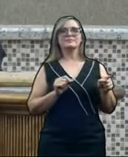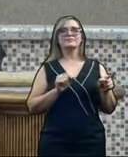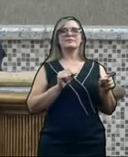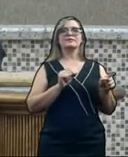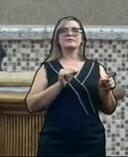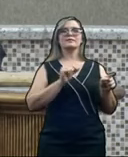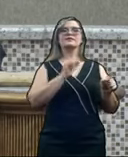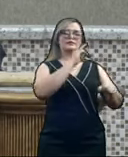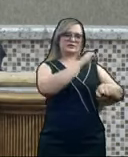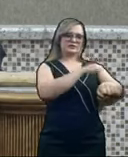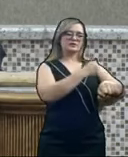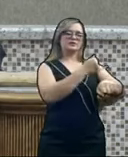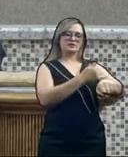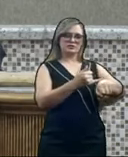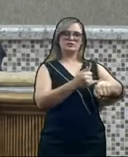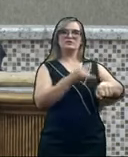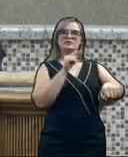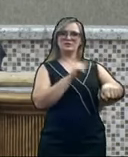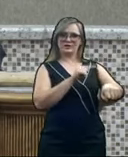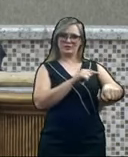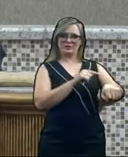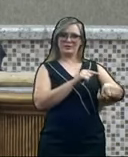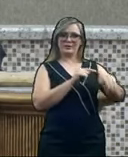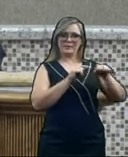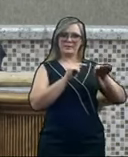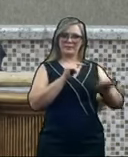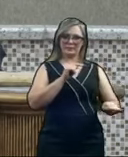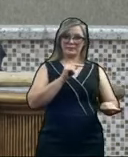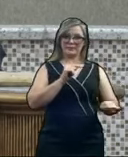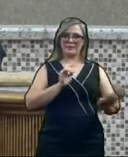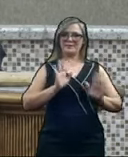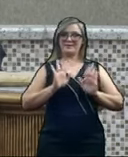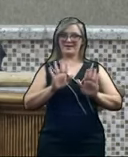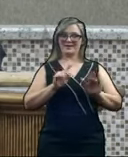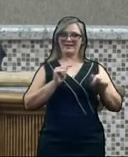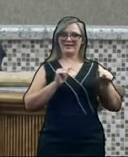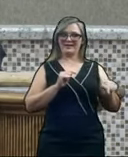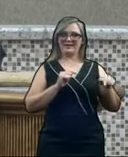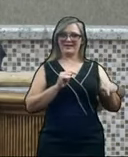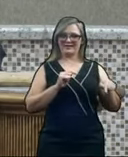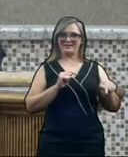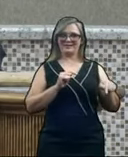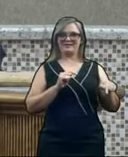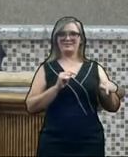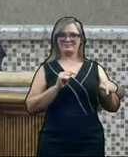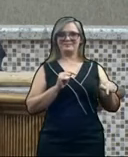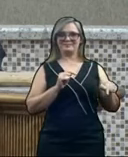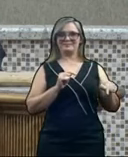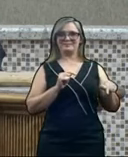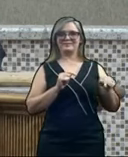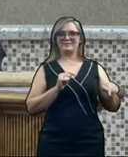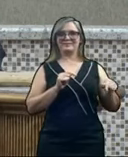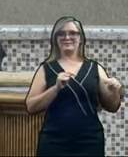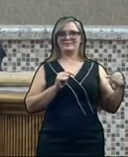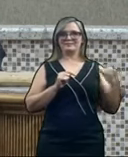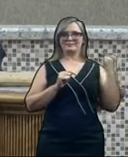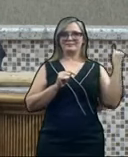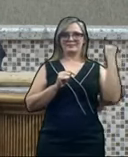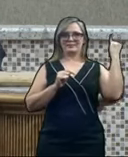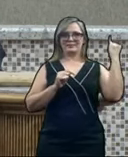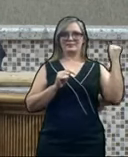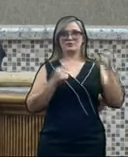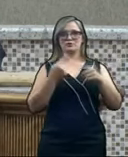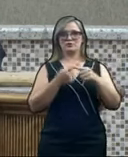Deus fala que o maior serviria o menor e aperta tudo bem faz parte